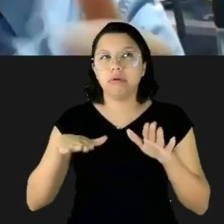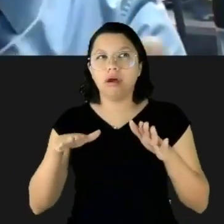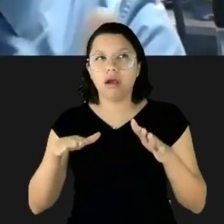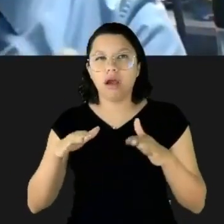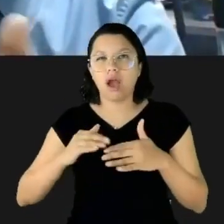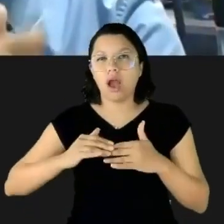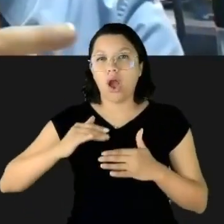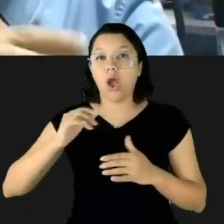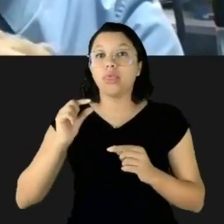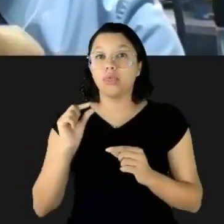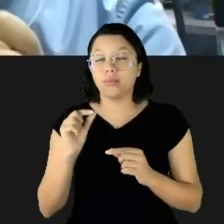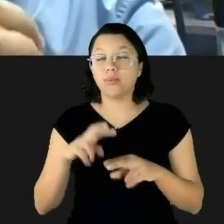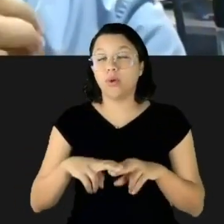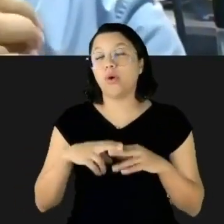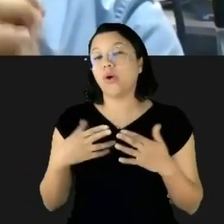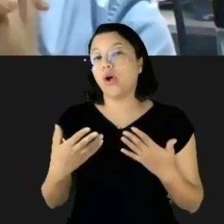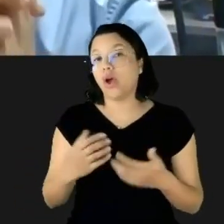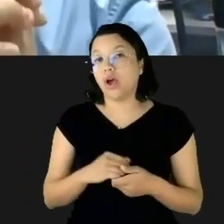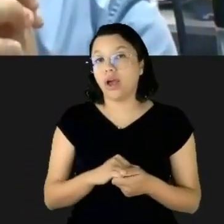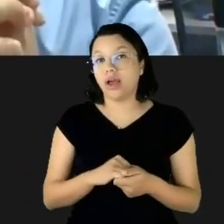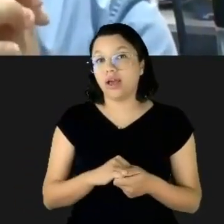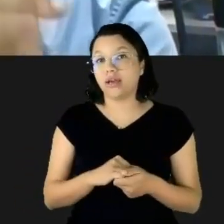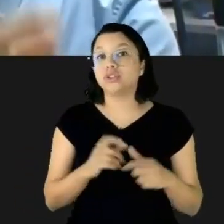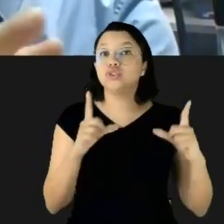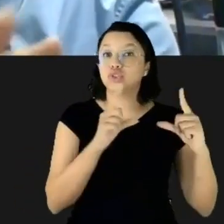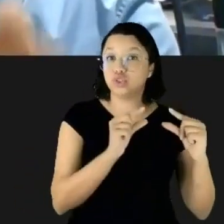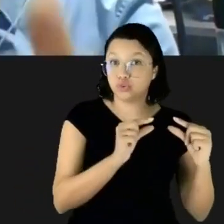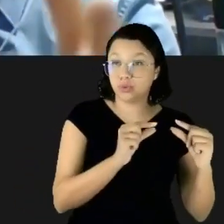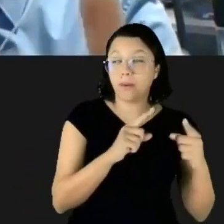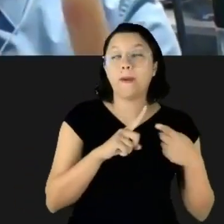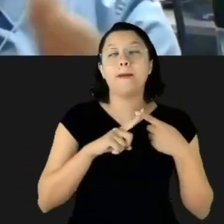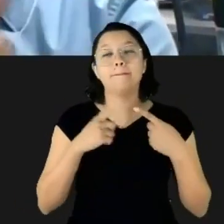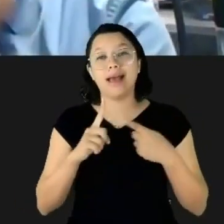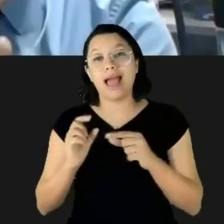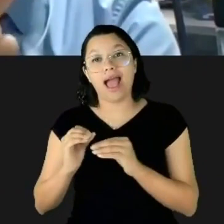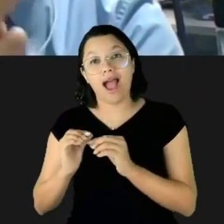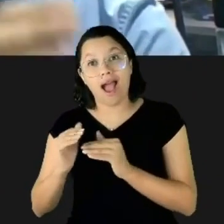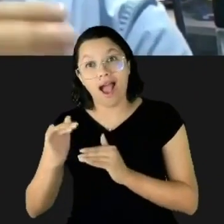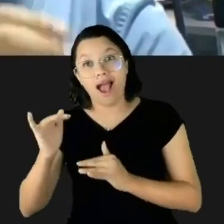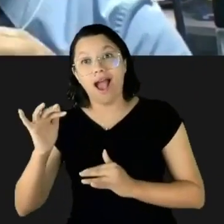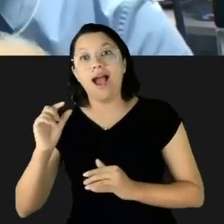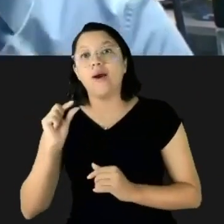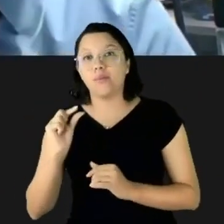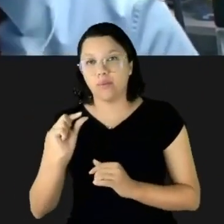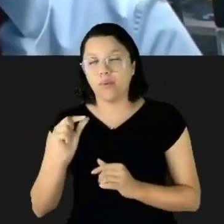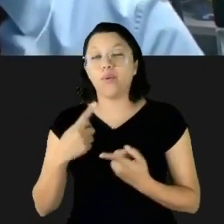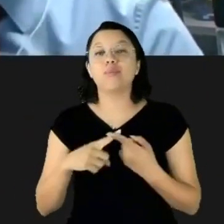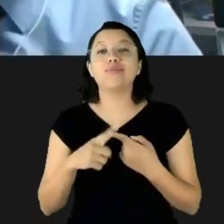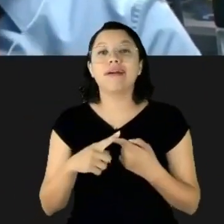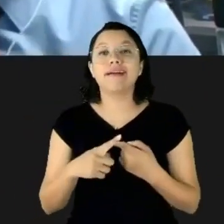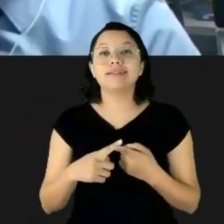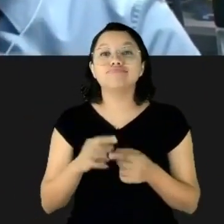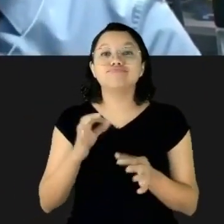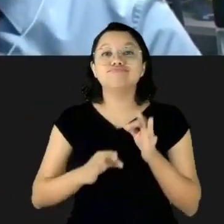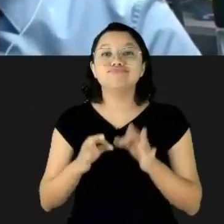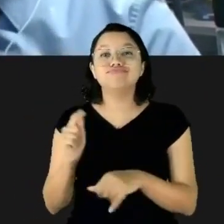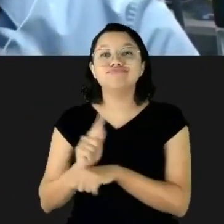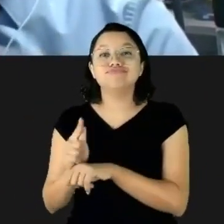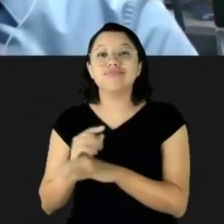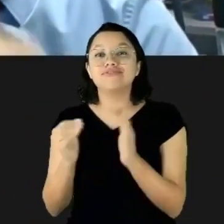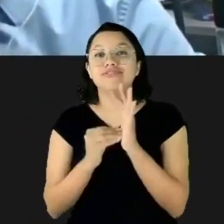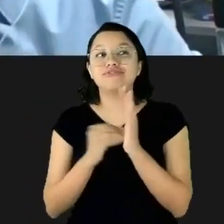exatamente por conta de que o juiz faz falta lá, o juiz gestor faz falta.